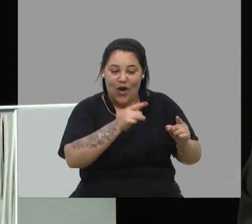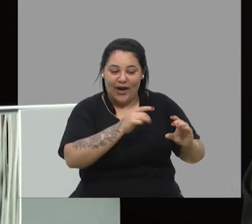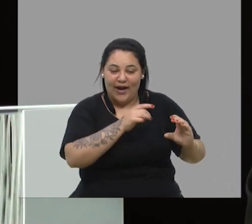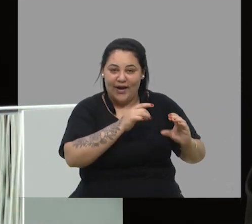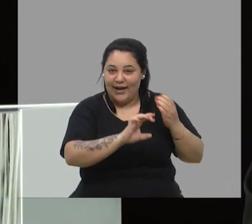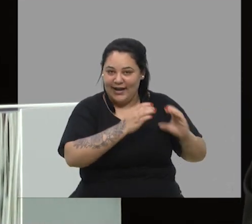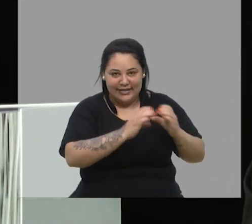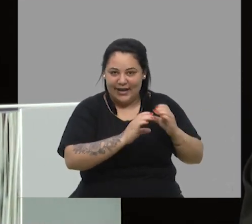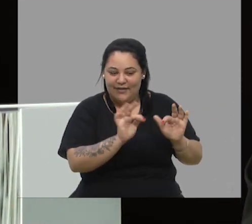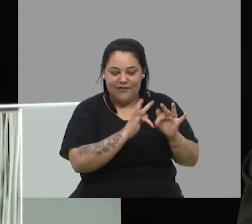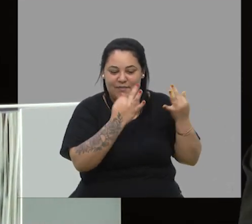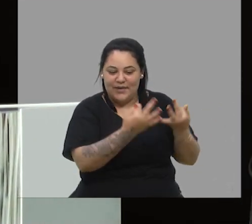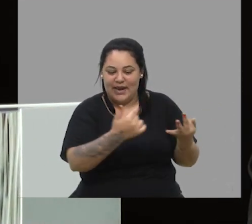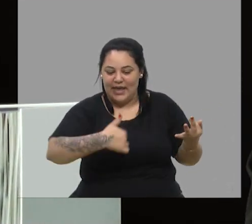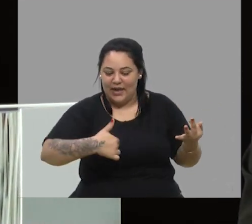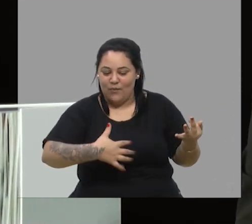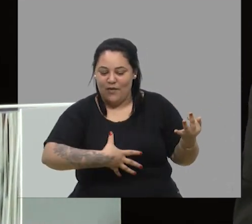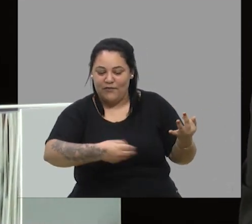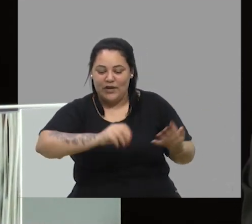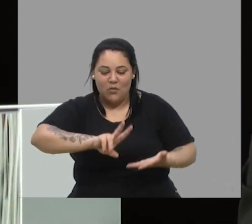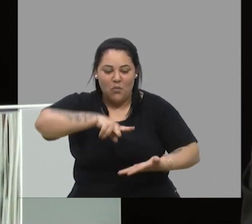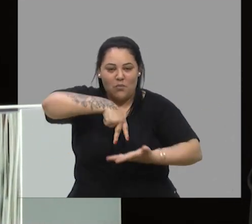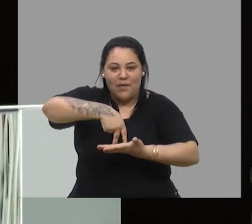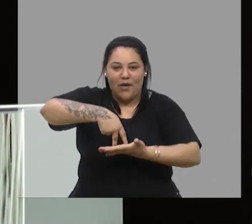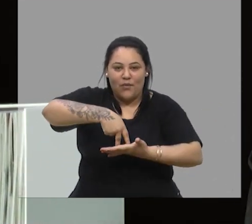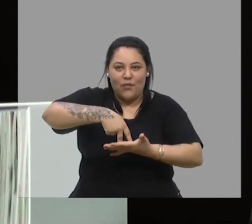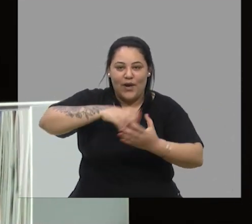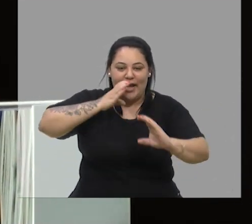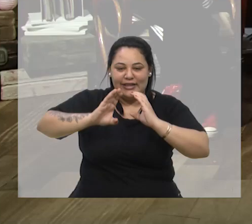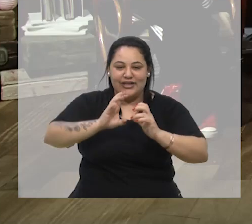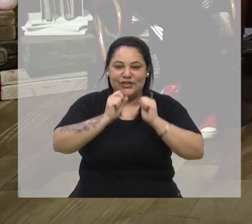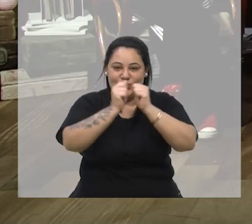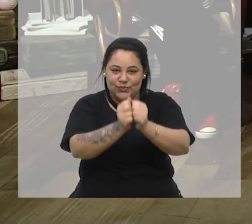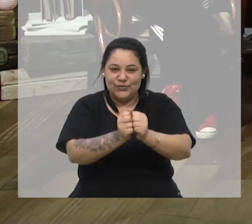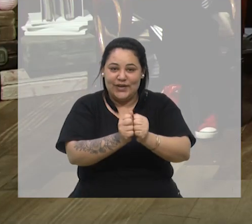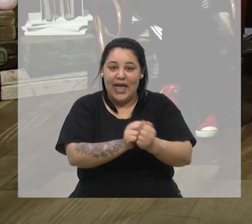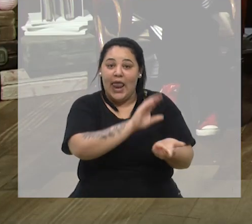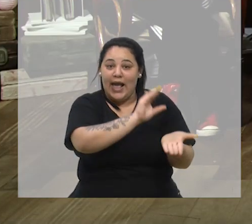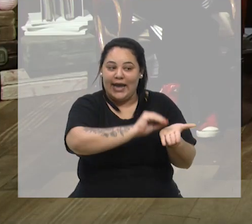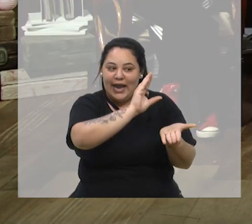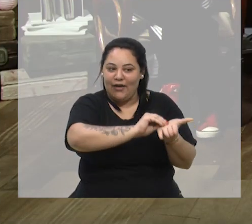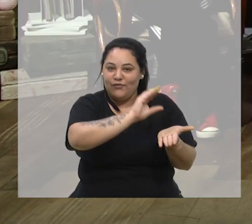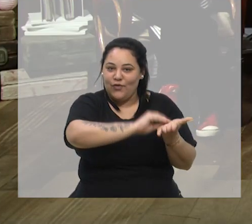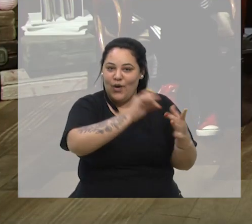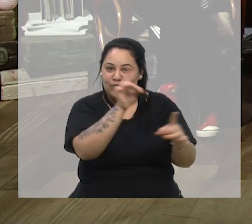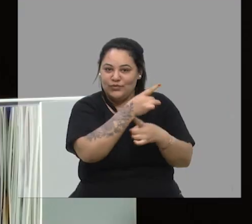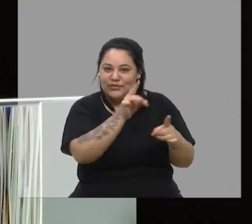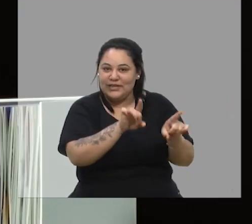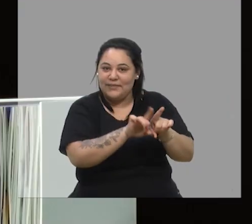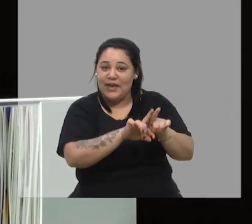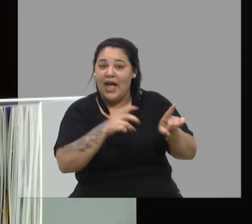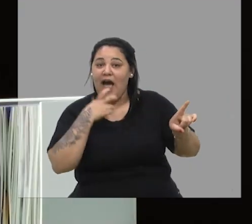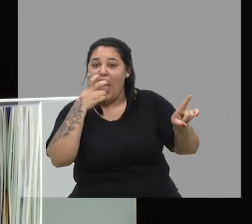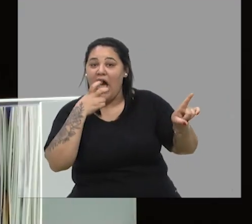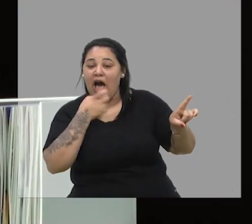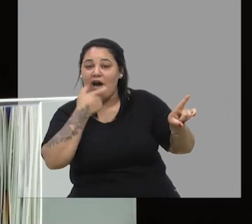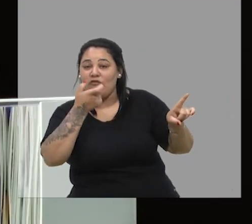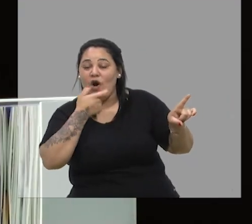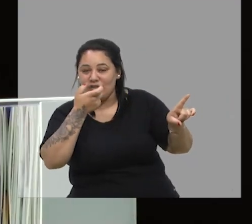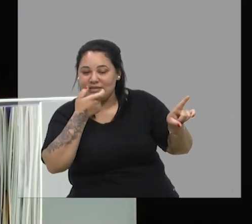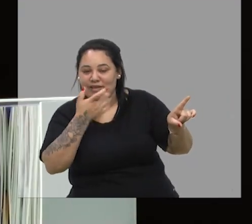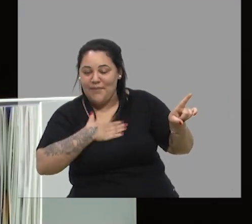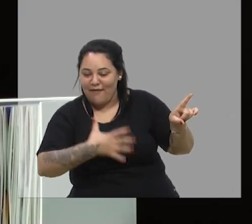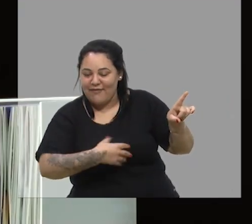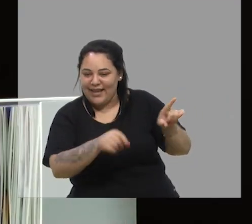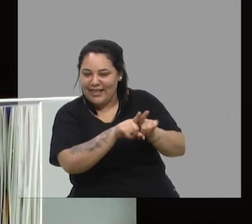músicas com o meu esposo, que é contrabaixista. Nós tocamos em família, né? Então, eu e a minha filha também, às vezes, sobe no palco, canta com a gente e